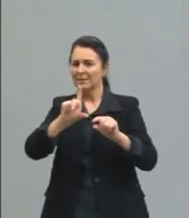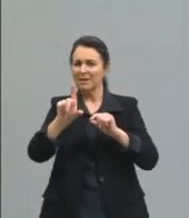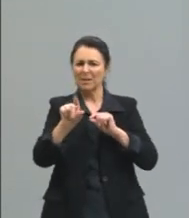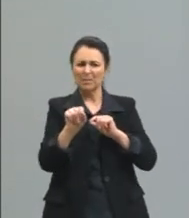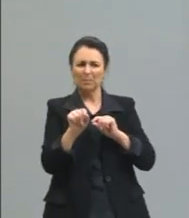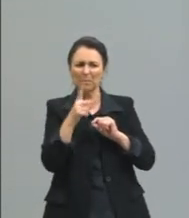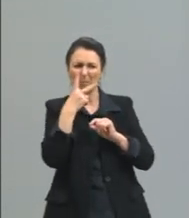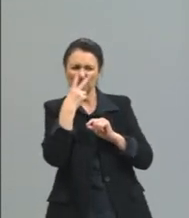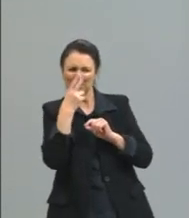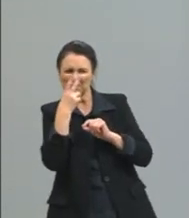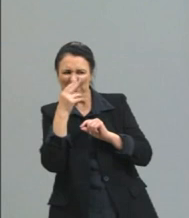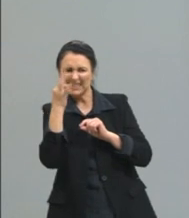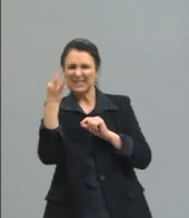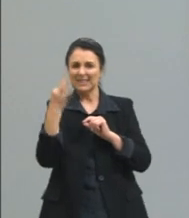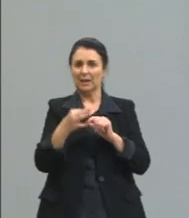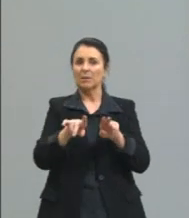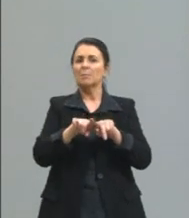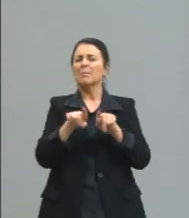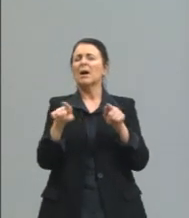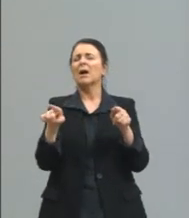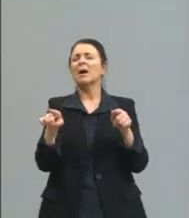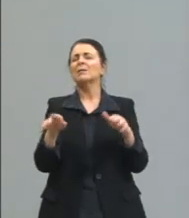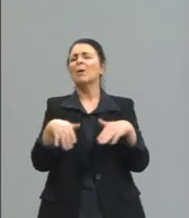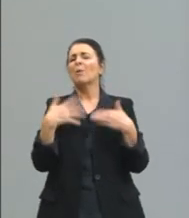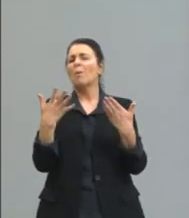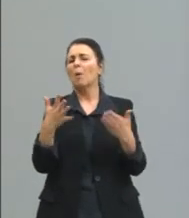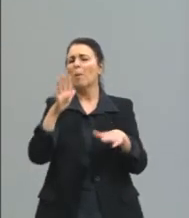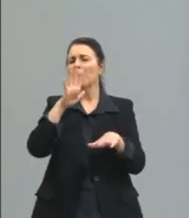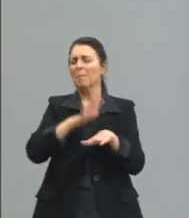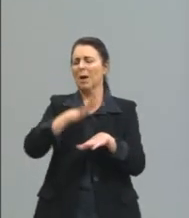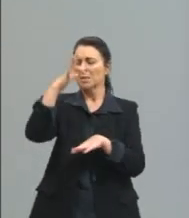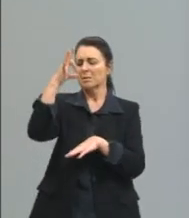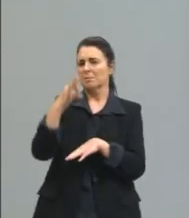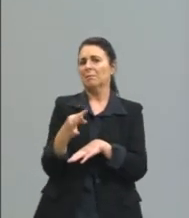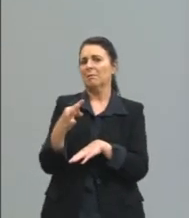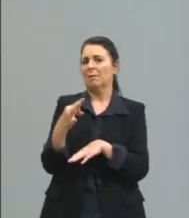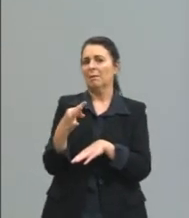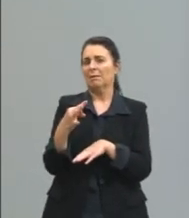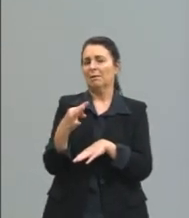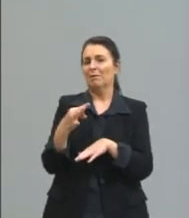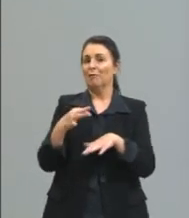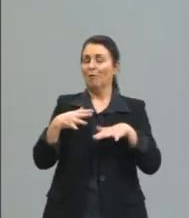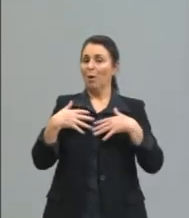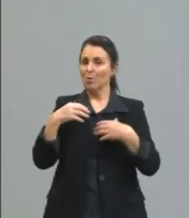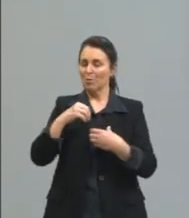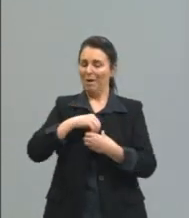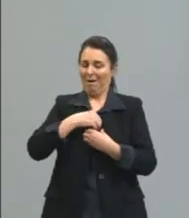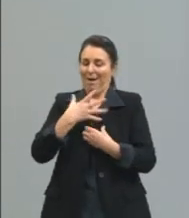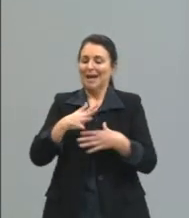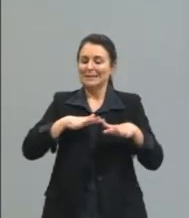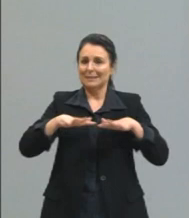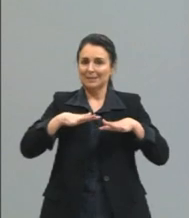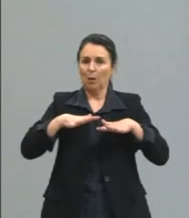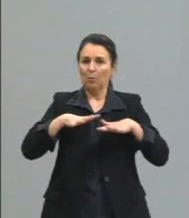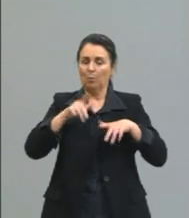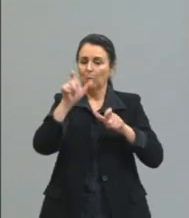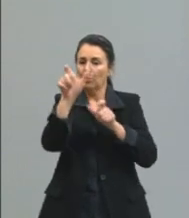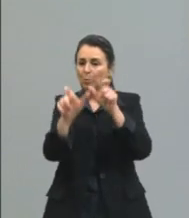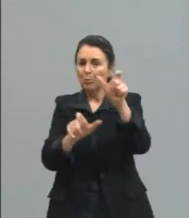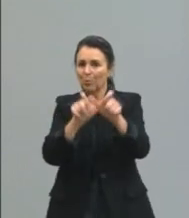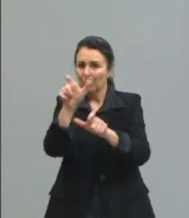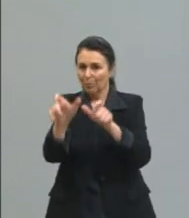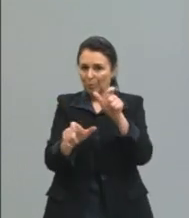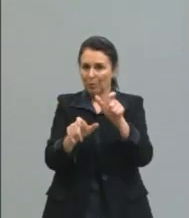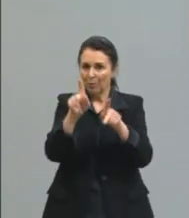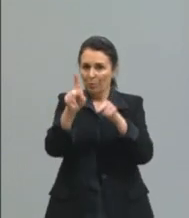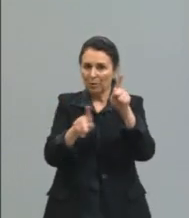menos corretas, né? Mas qual que é a questão que está dada aqui no texto? Que foi uma ação popular que questionava o arbítrio